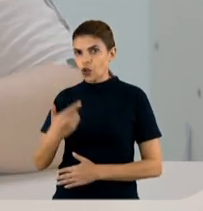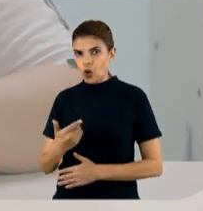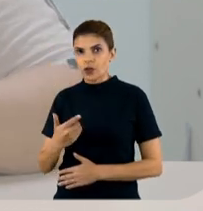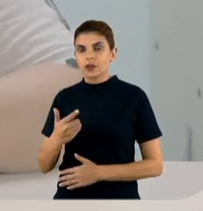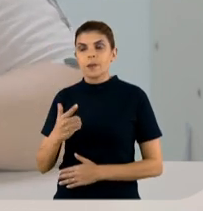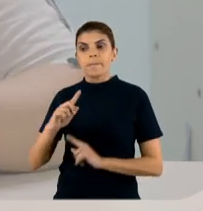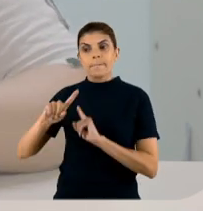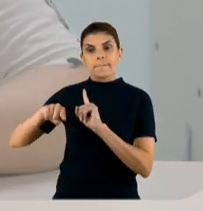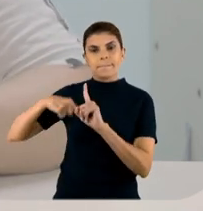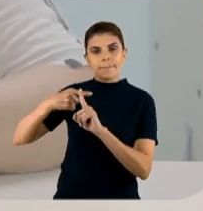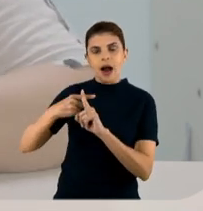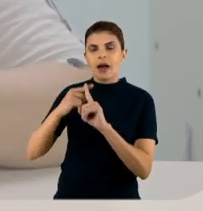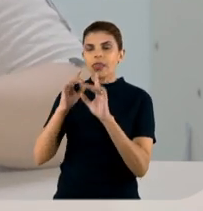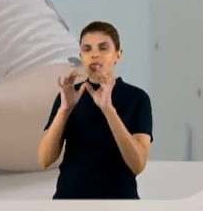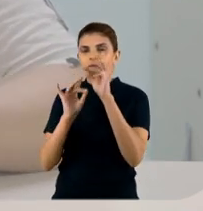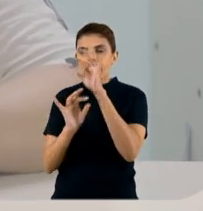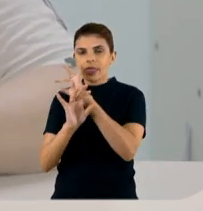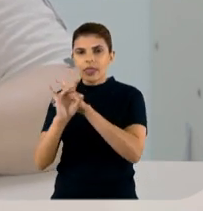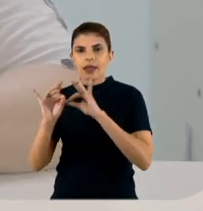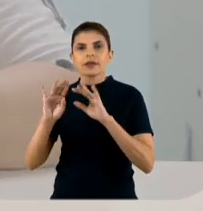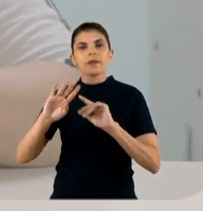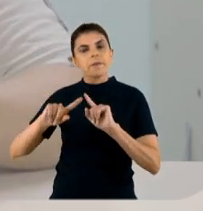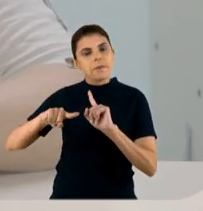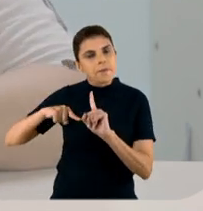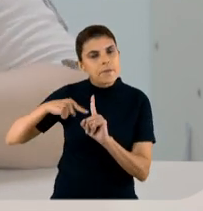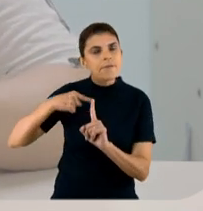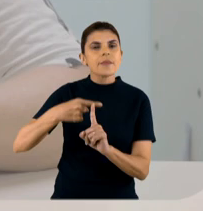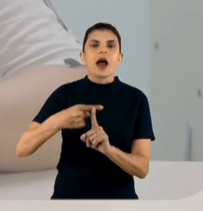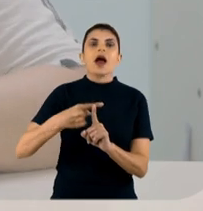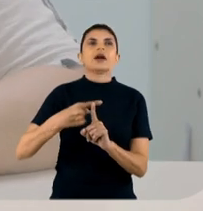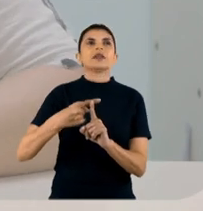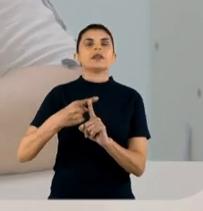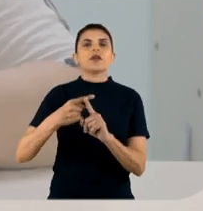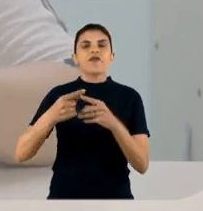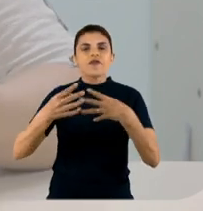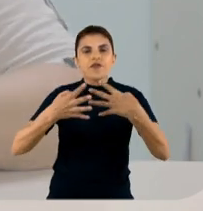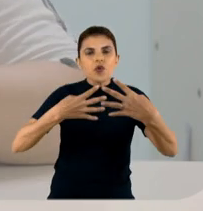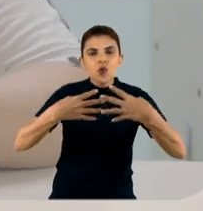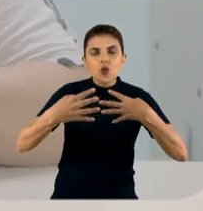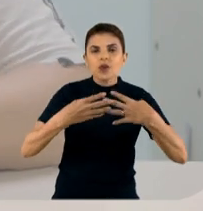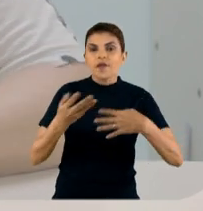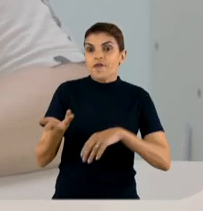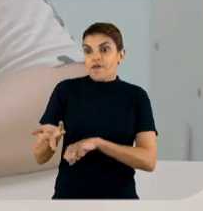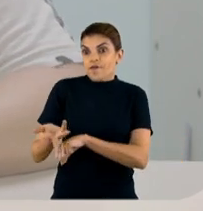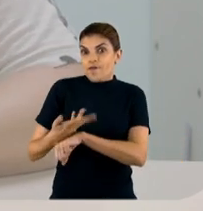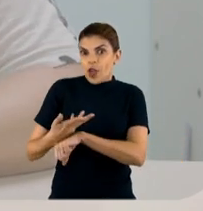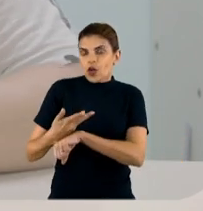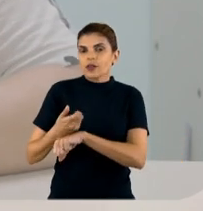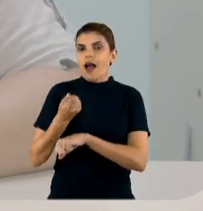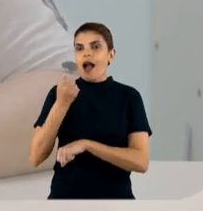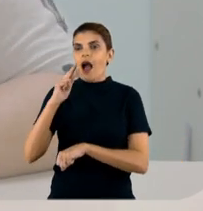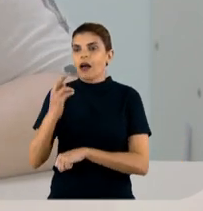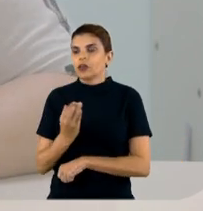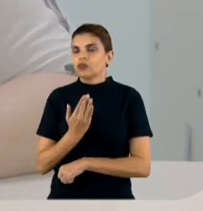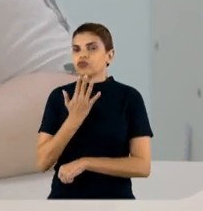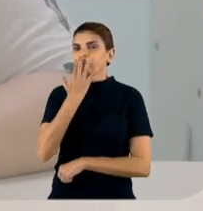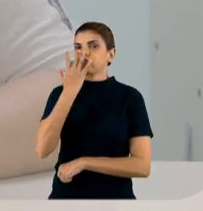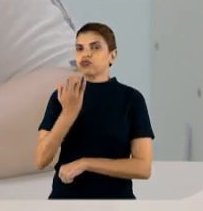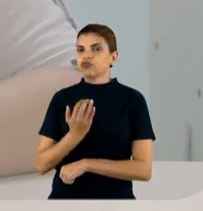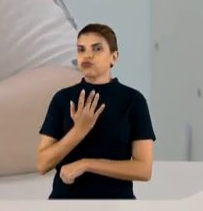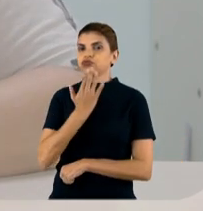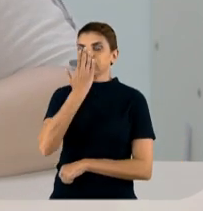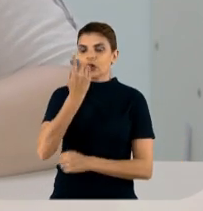oxigênio mais umidificado e com muito mais eh fluxo né uma velocidade de entrada da oxigênia é